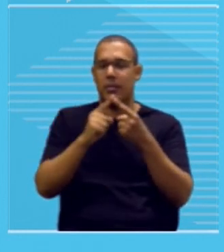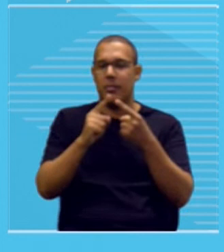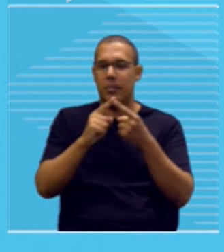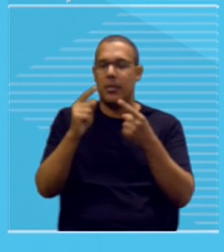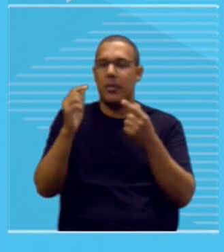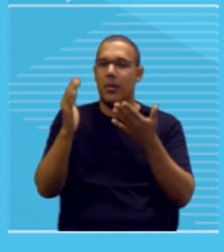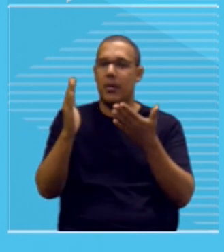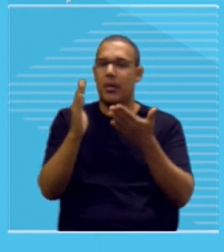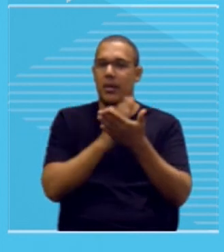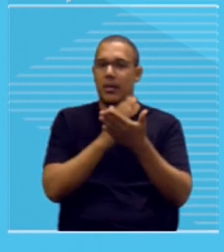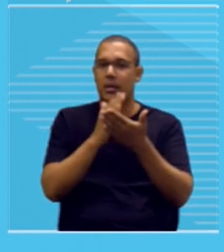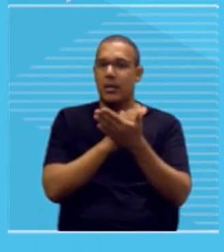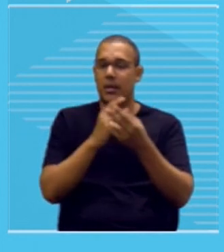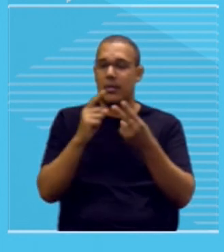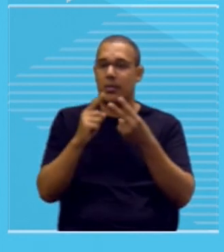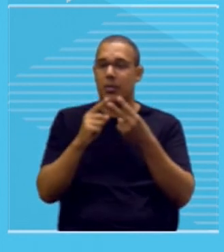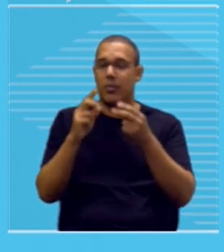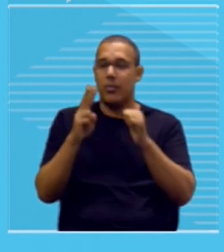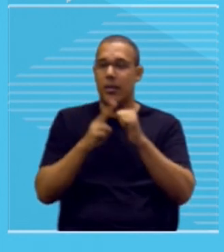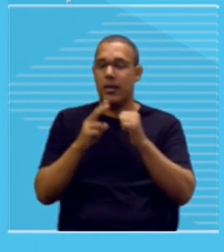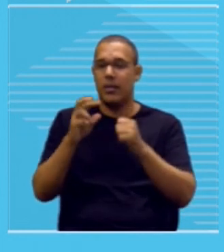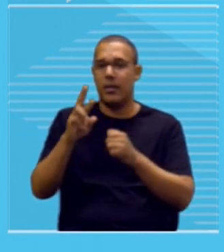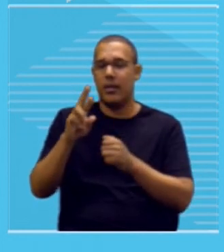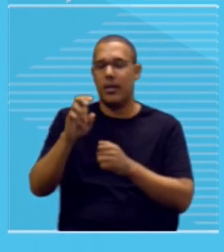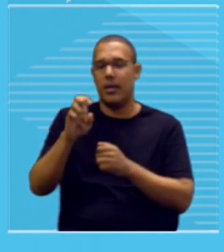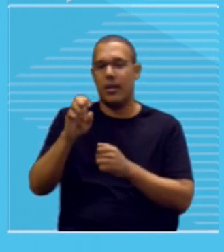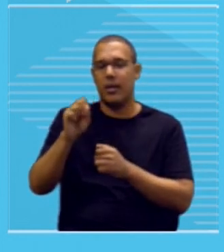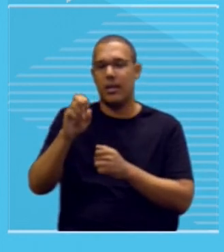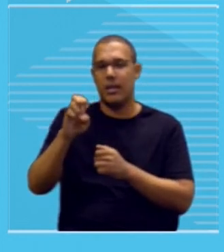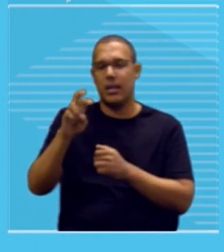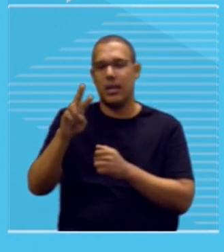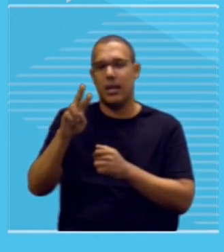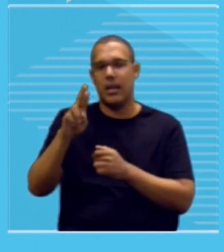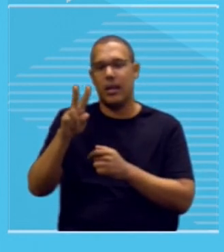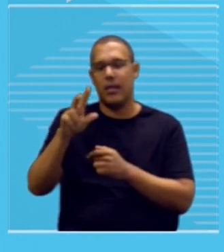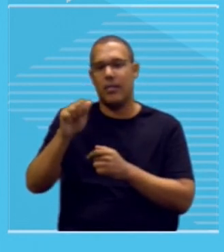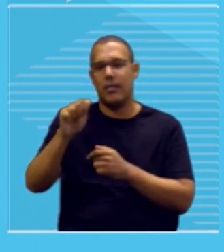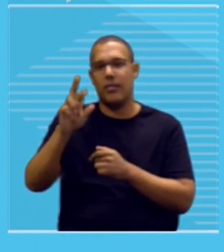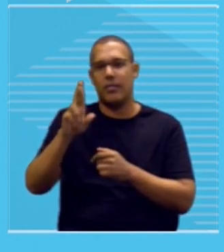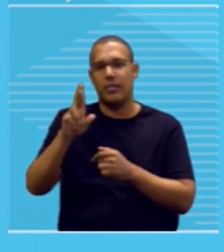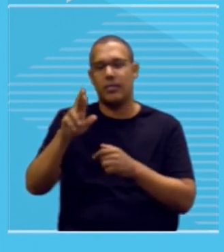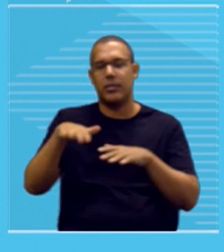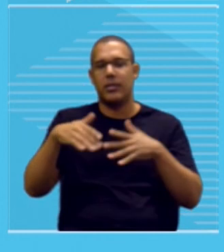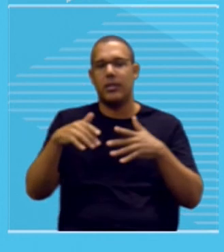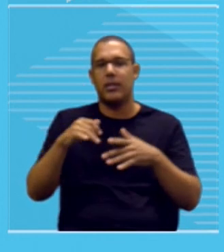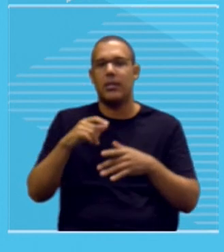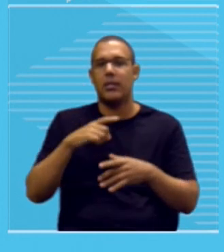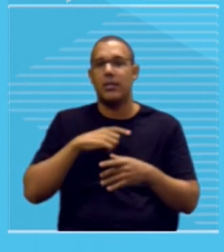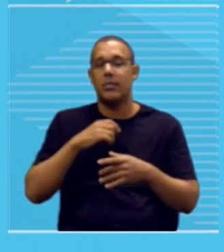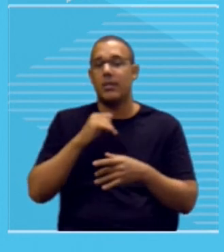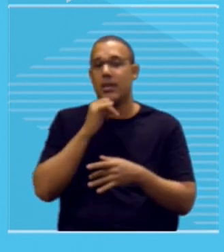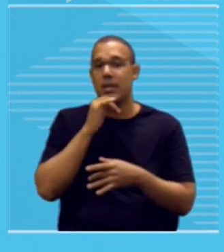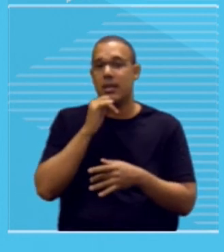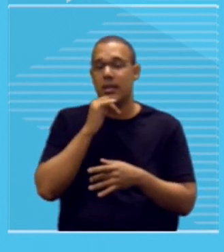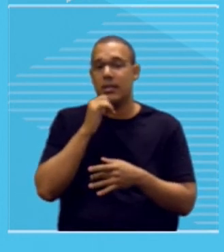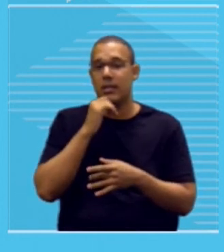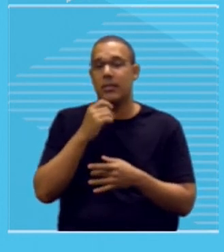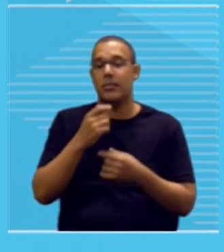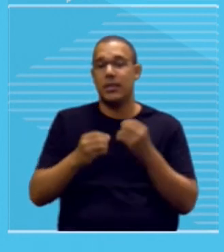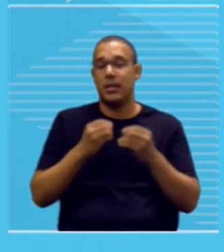livro Quanto pode ser o verbo reservar em outras palavras temos um exemplo de